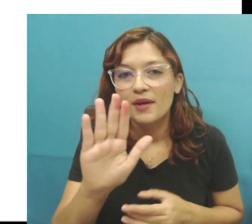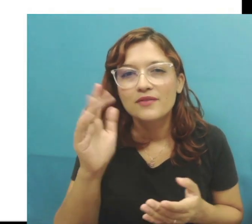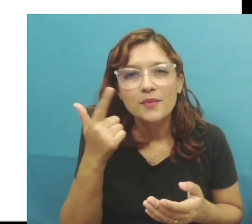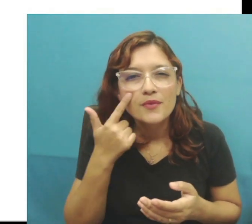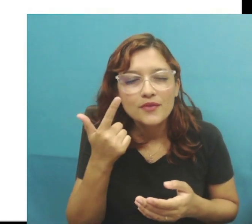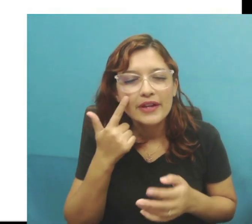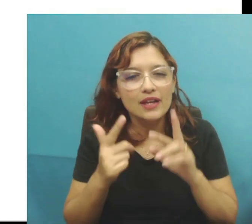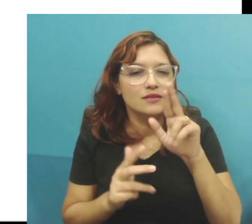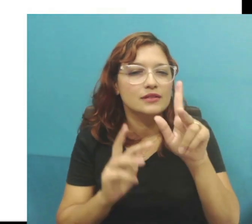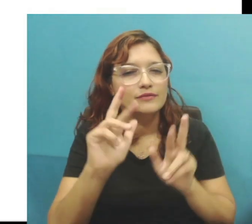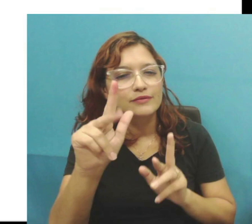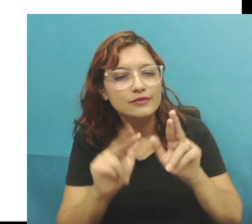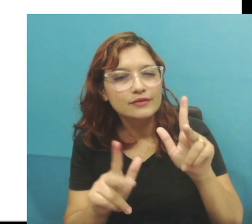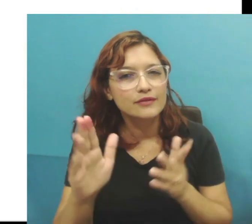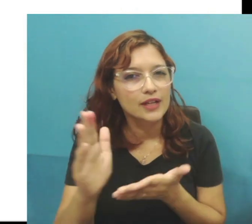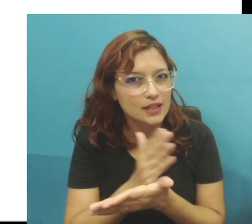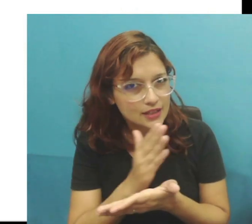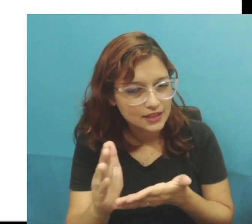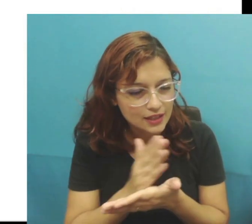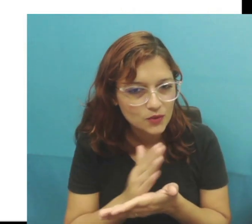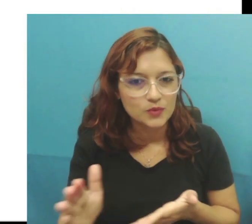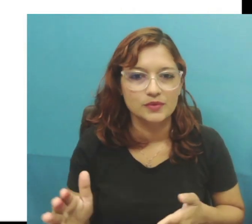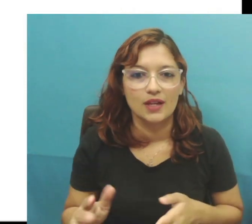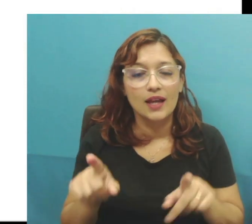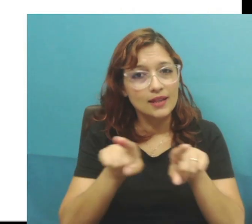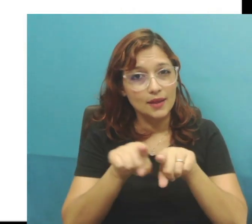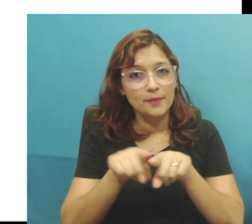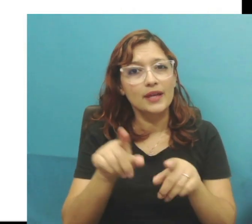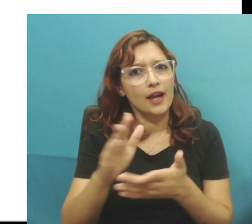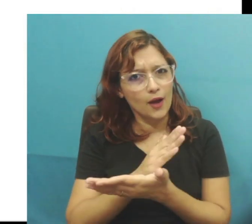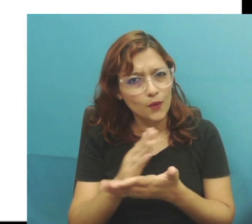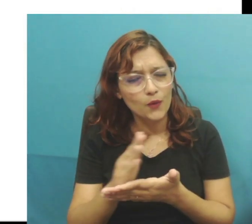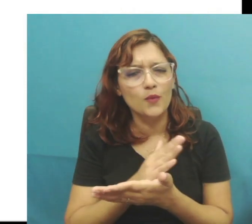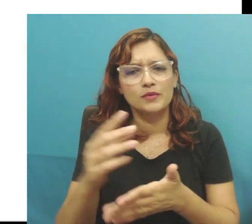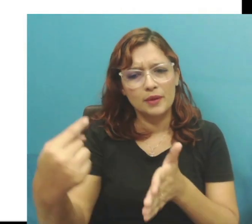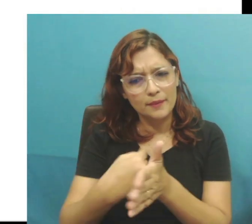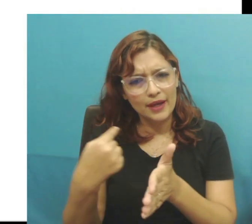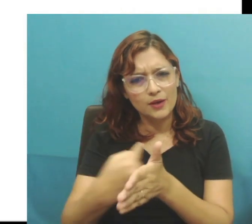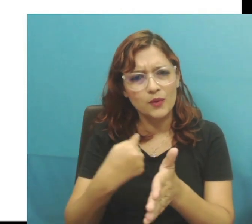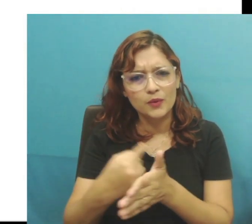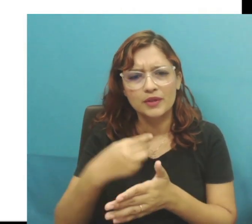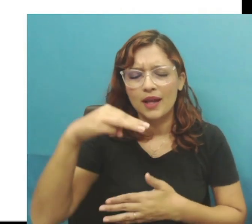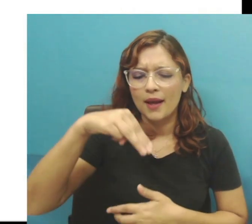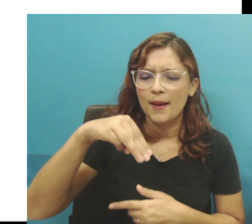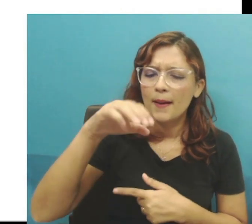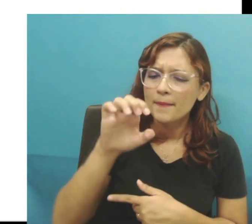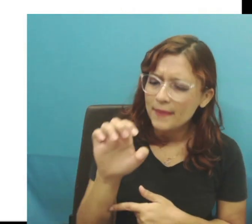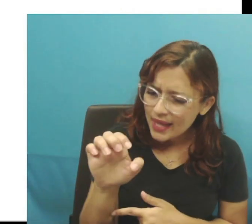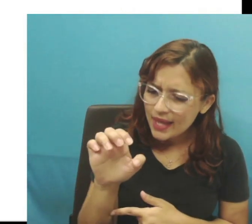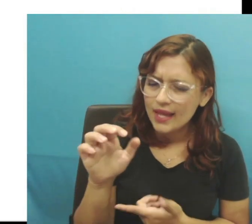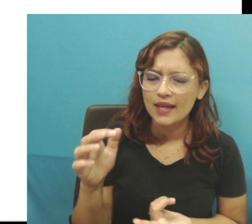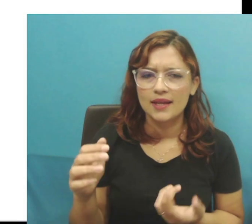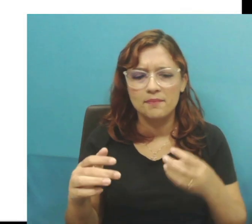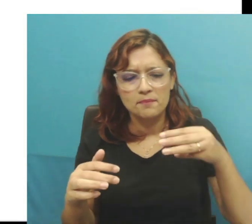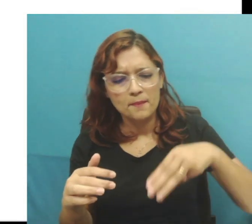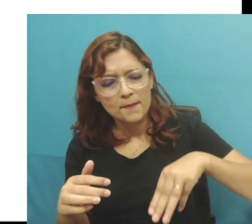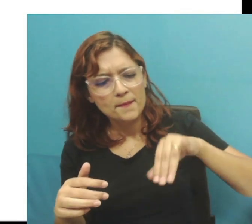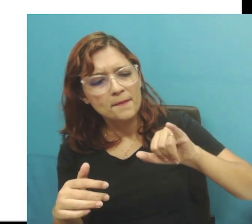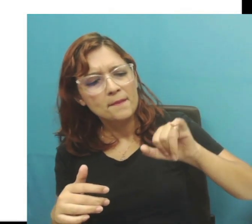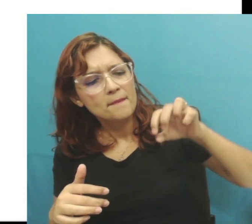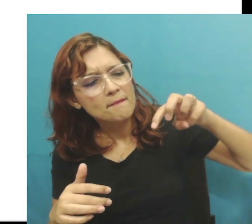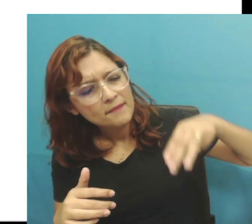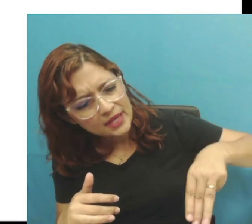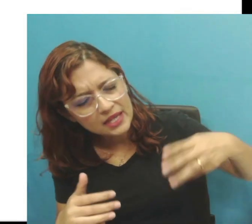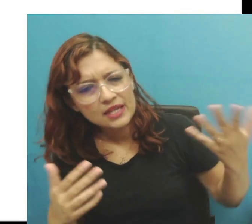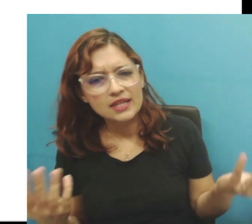um pouquinho longo, mas para a gente poder entender a diferença entre eles. Alguns sempre